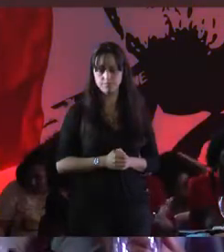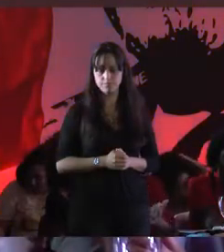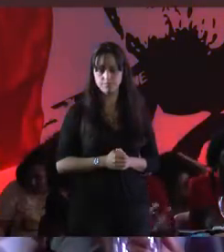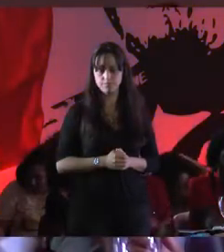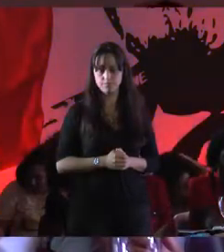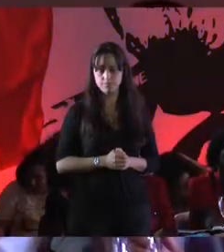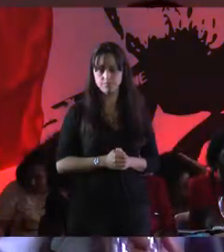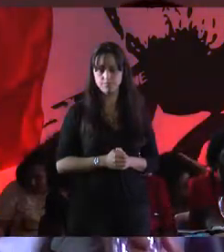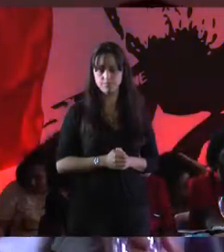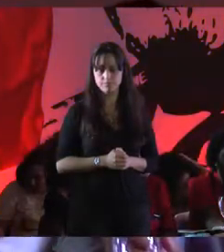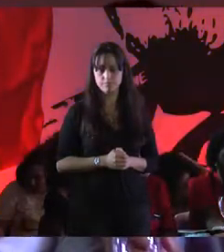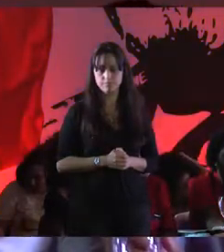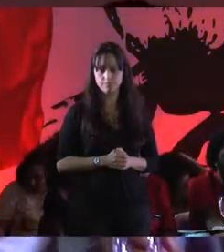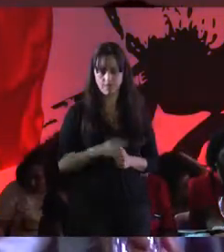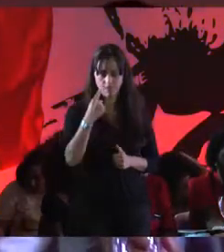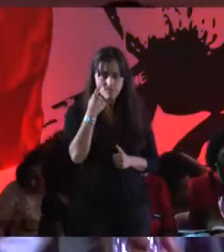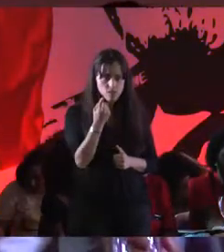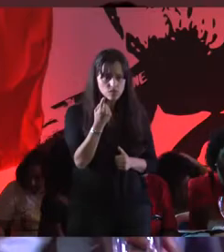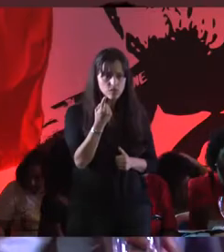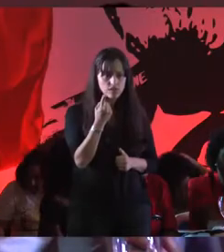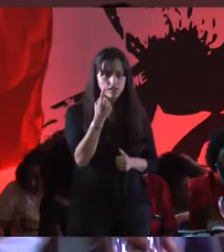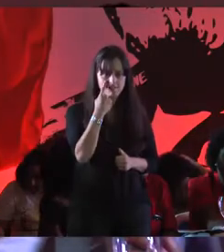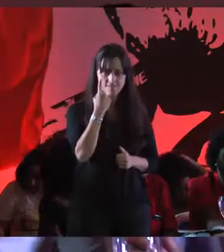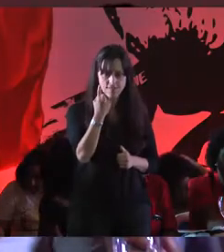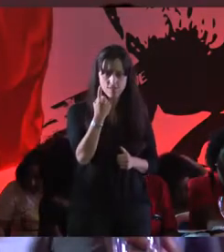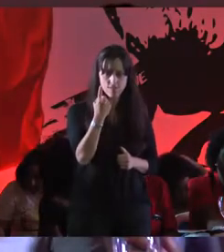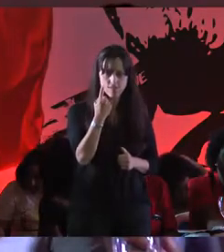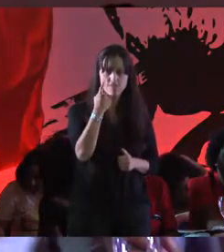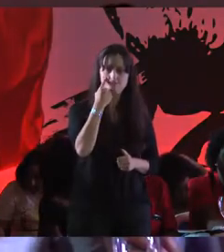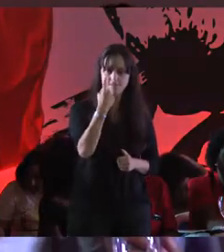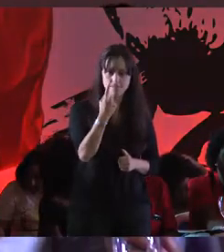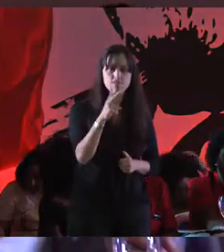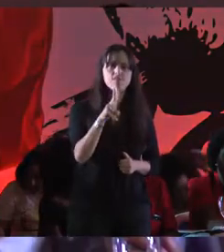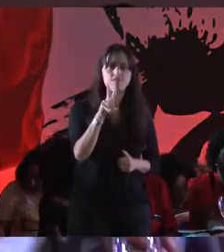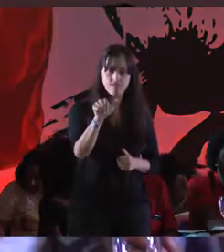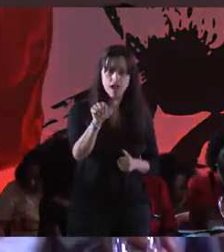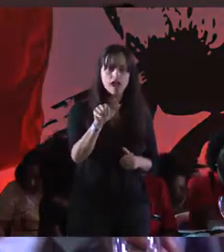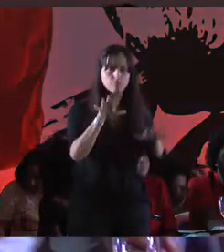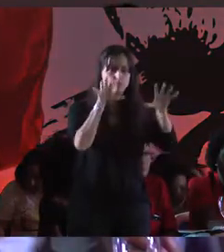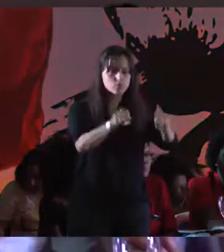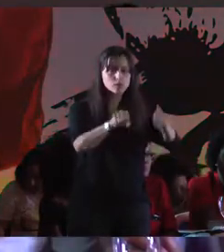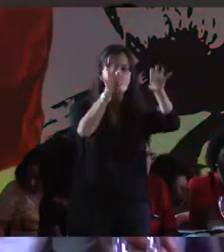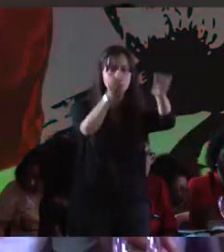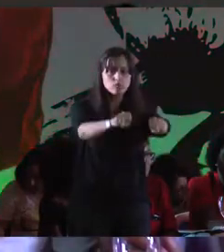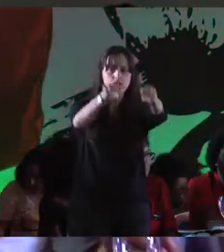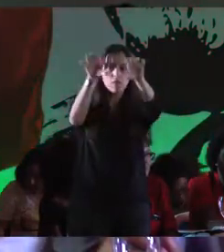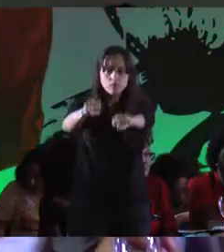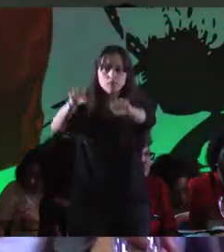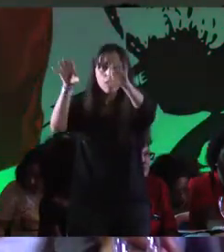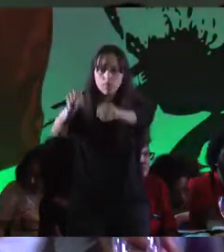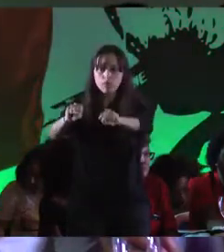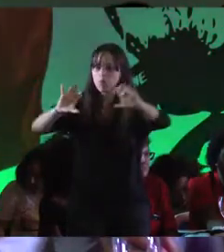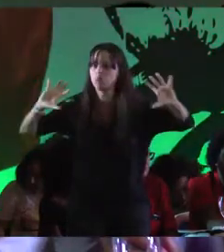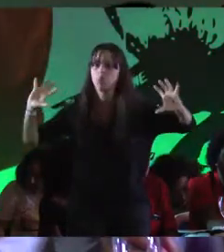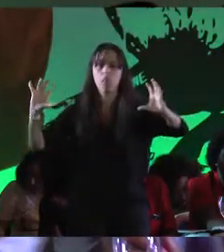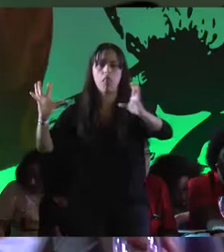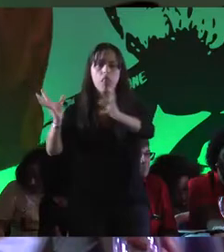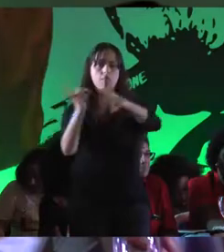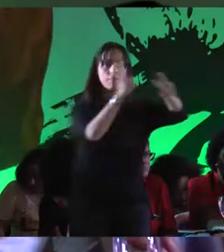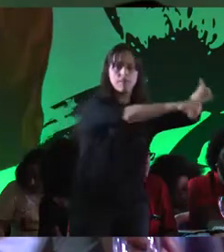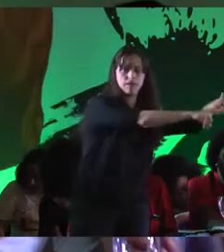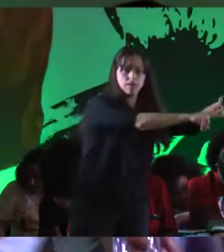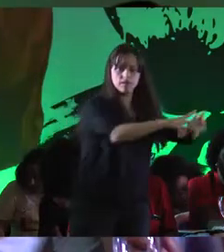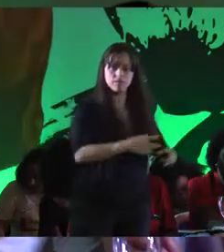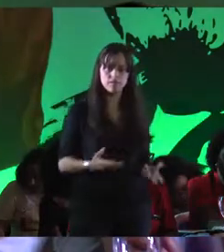Vocês viram eles falando de um mandado de busca e apreensão coletiva. O que é